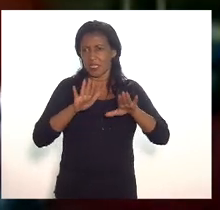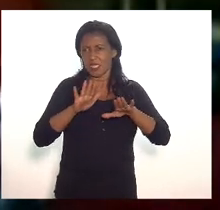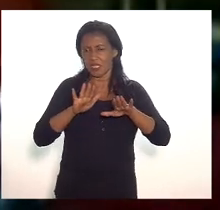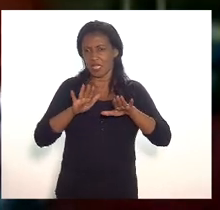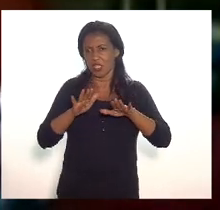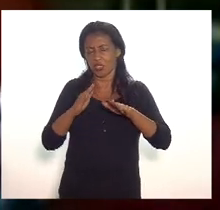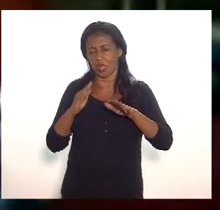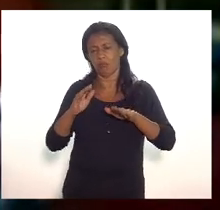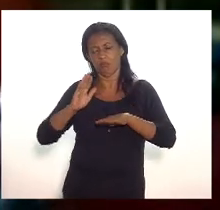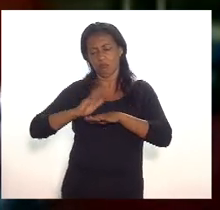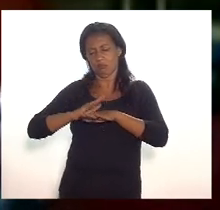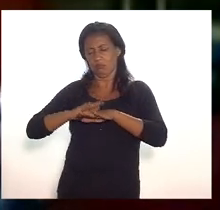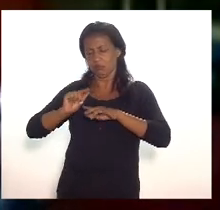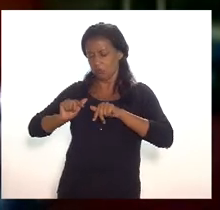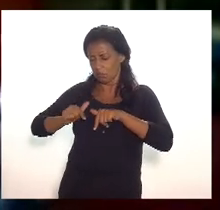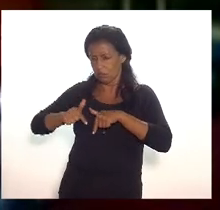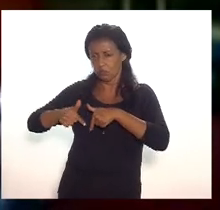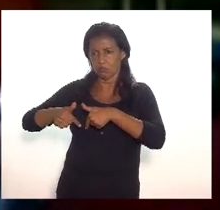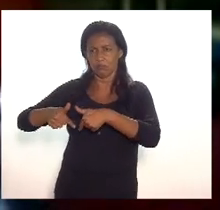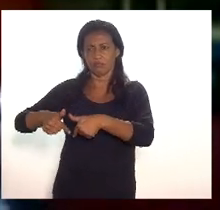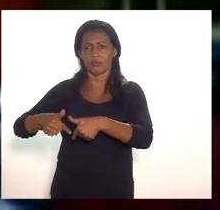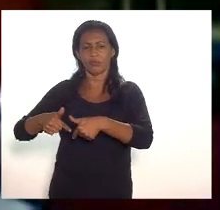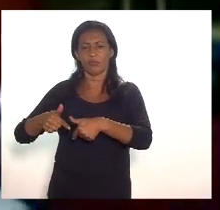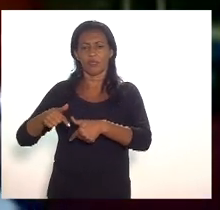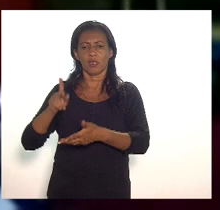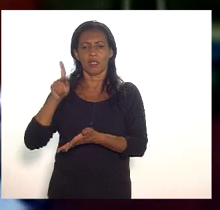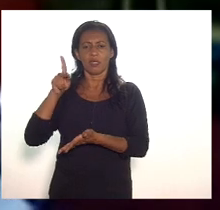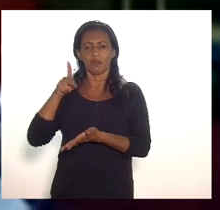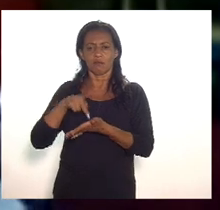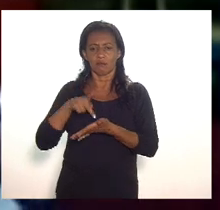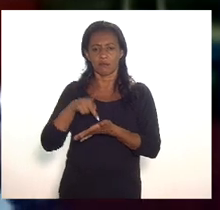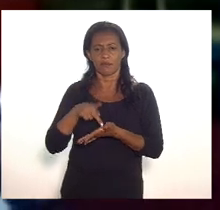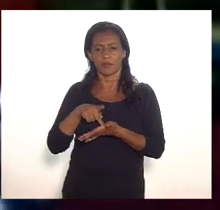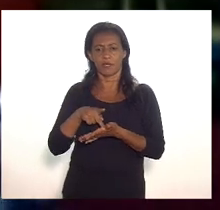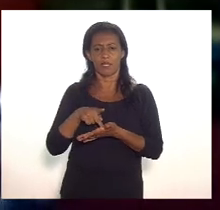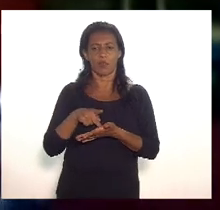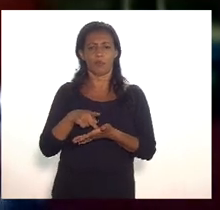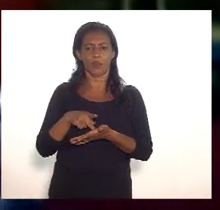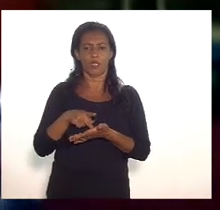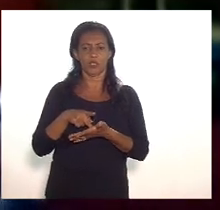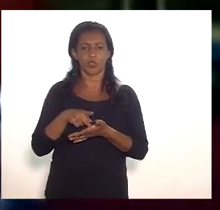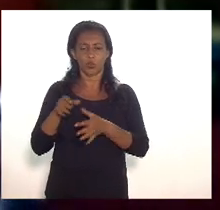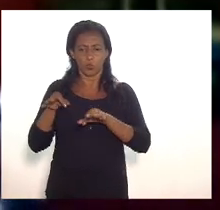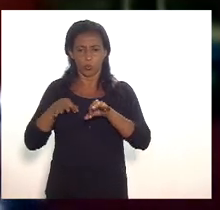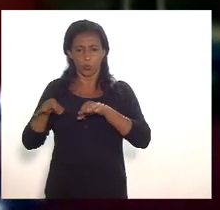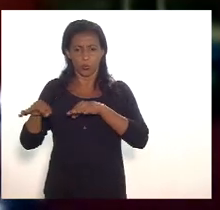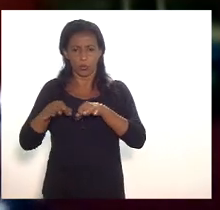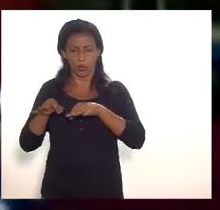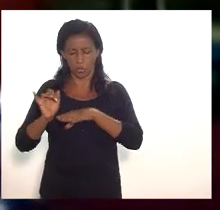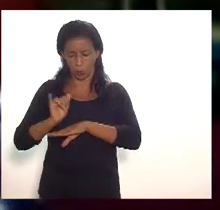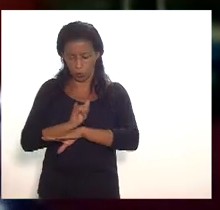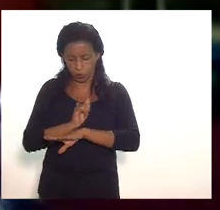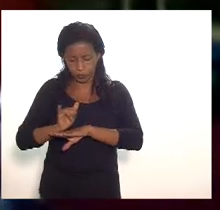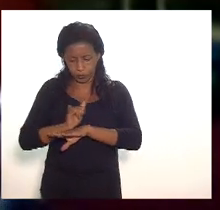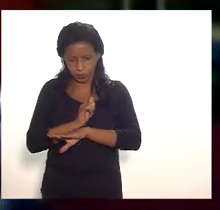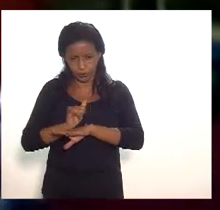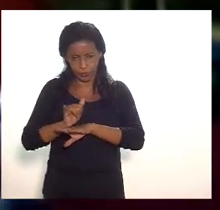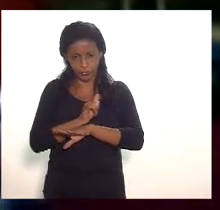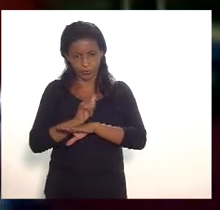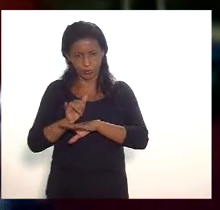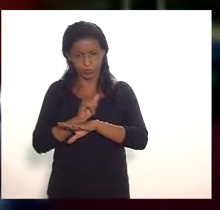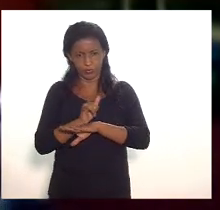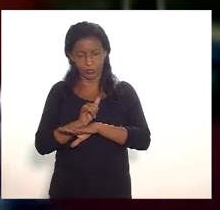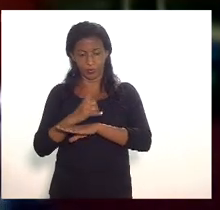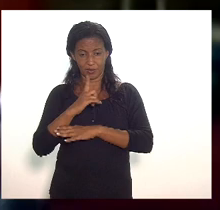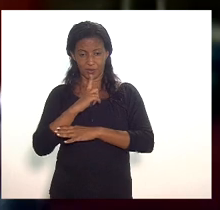em prática, e realmente na feitura desse planejamento estratégico